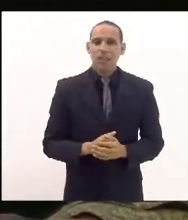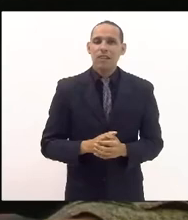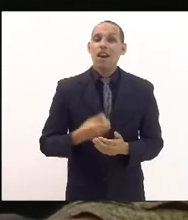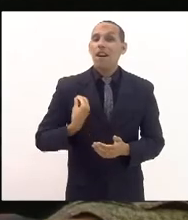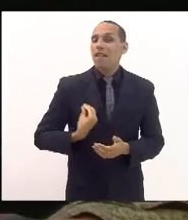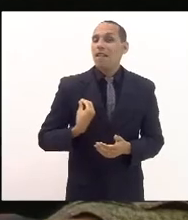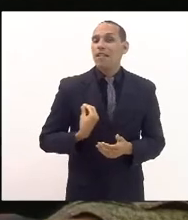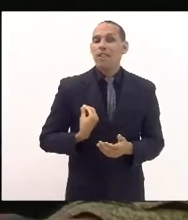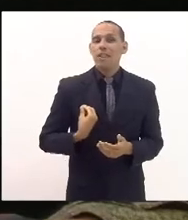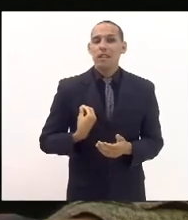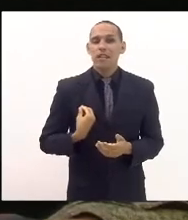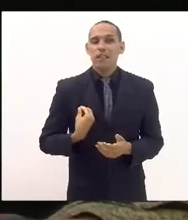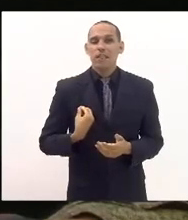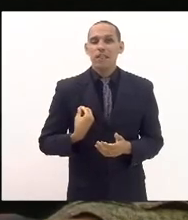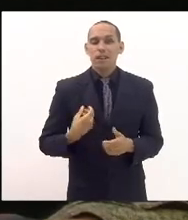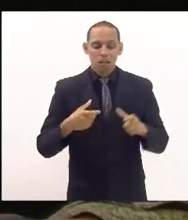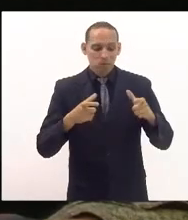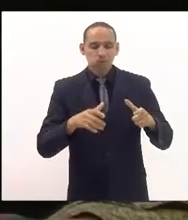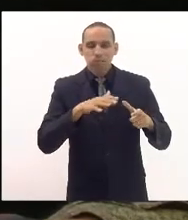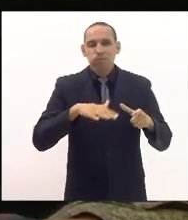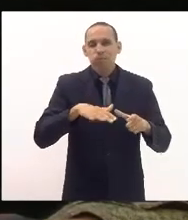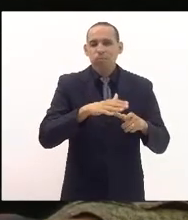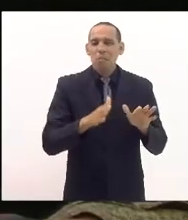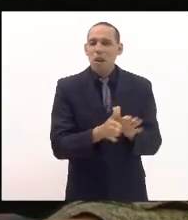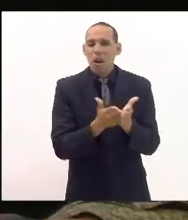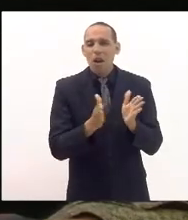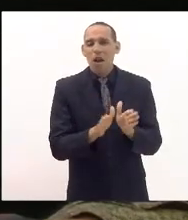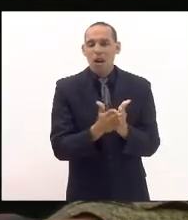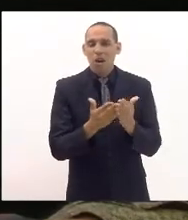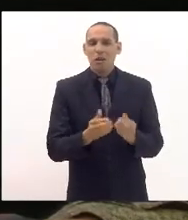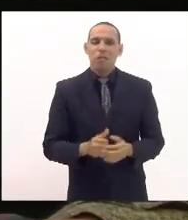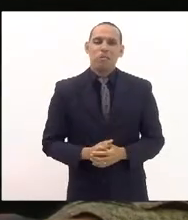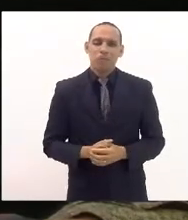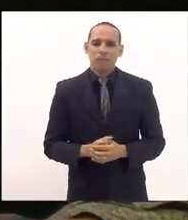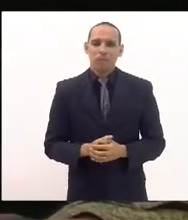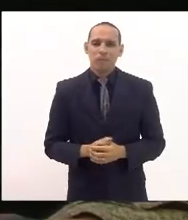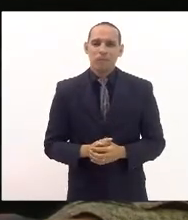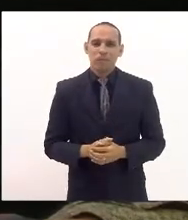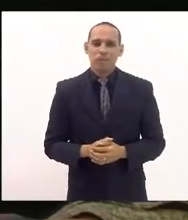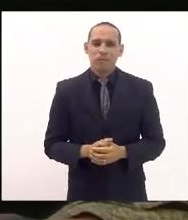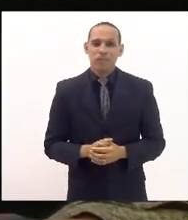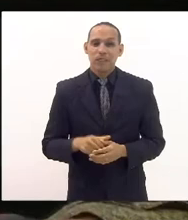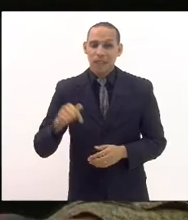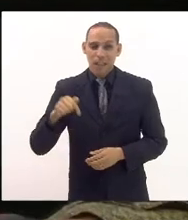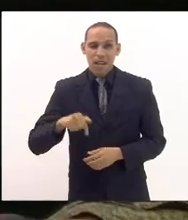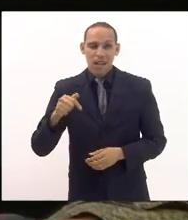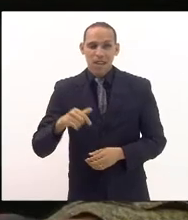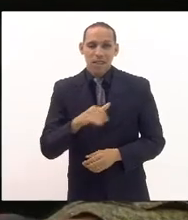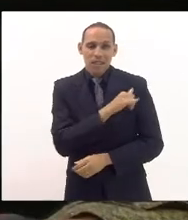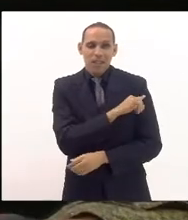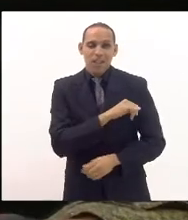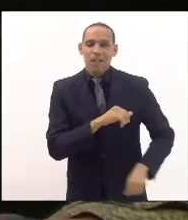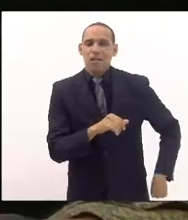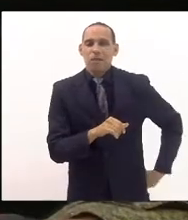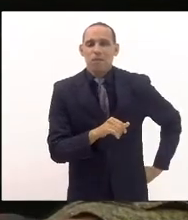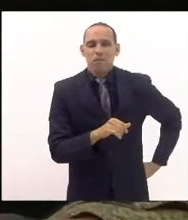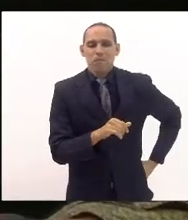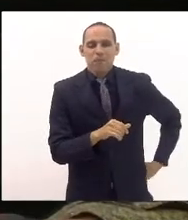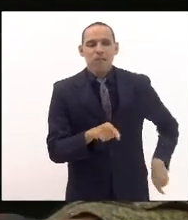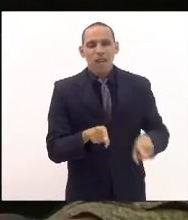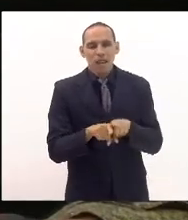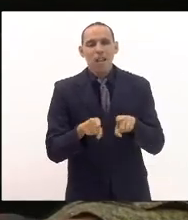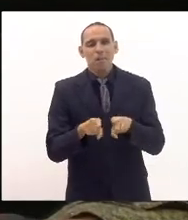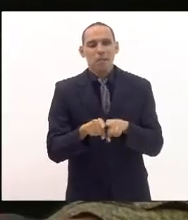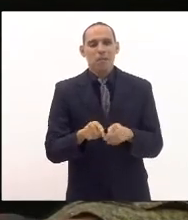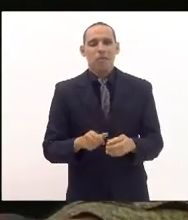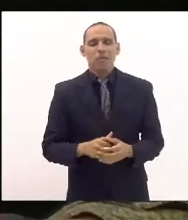que vivem em condições extremamente precarizada seus aqui no estado do Rio de Janeiro na Cidade do Rio de